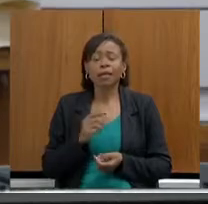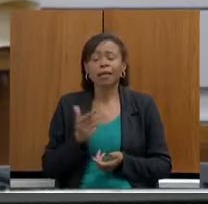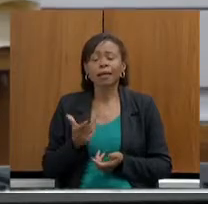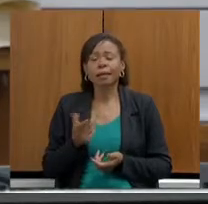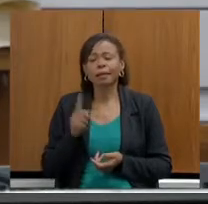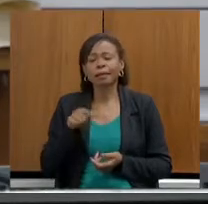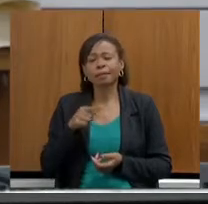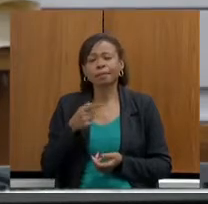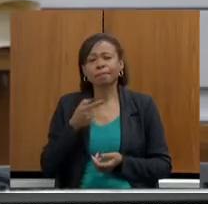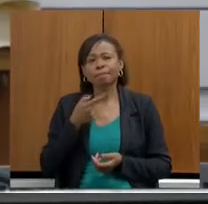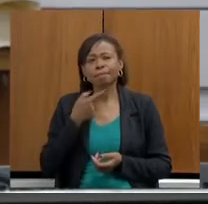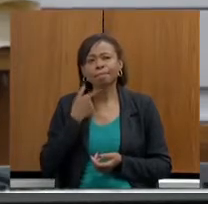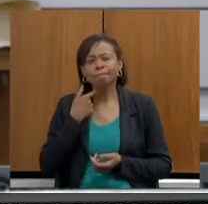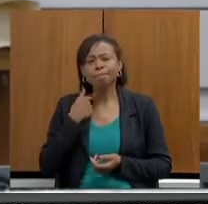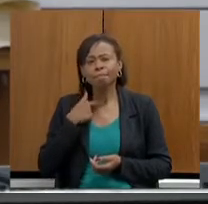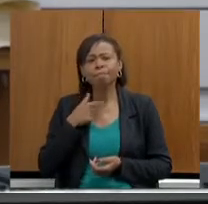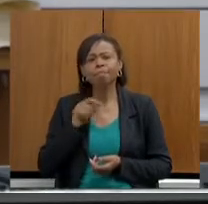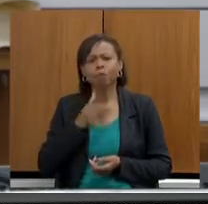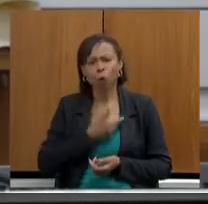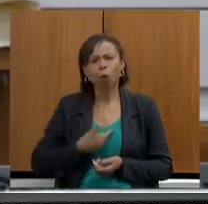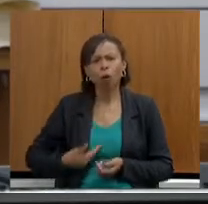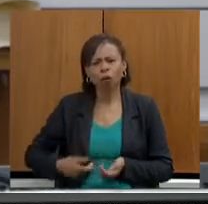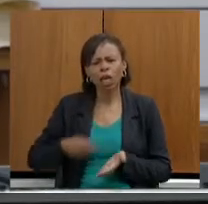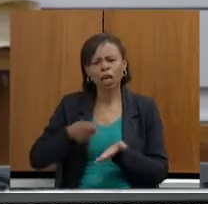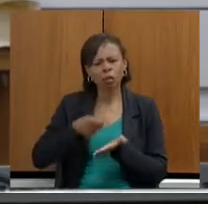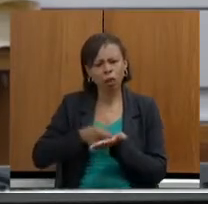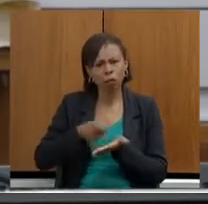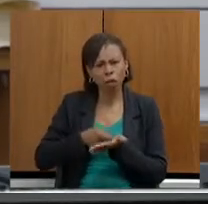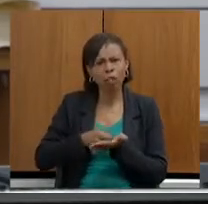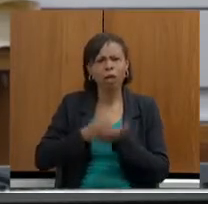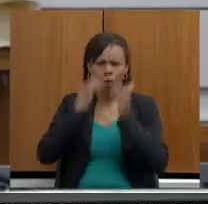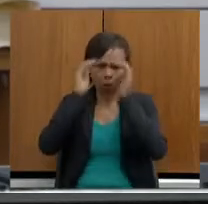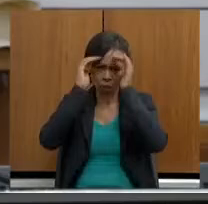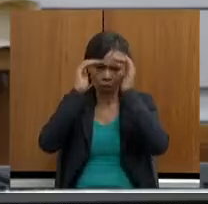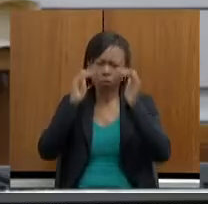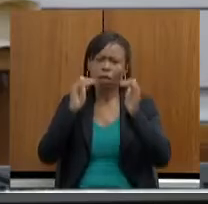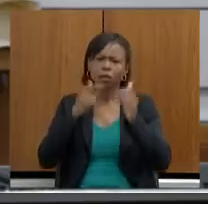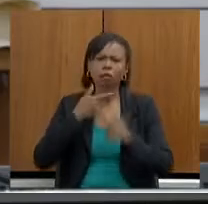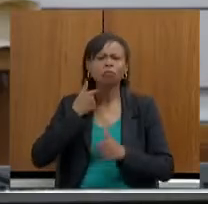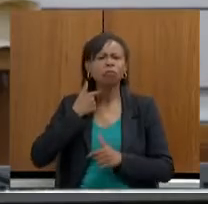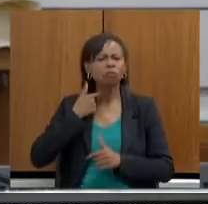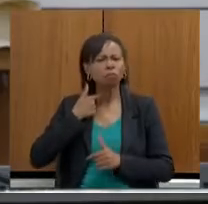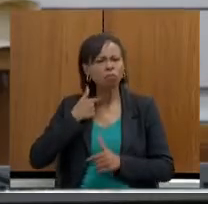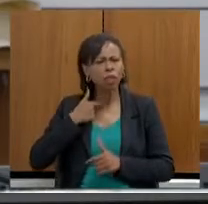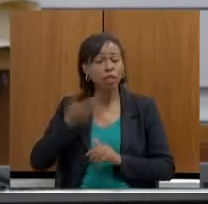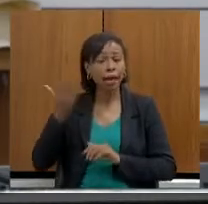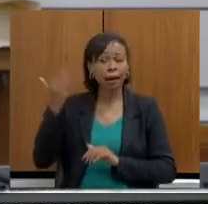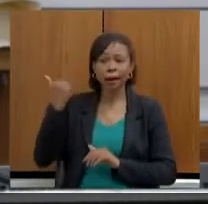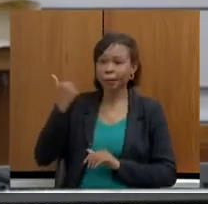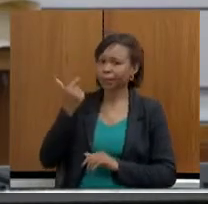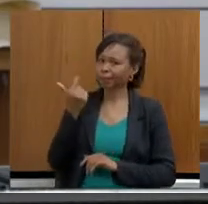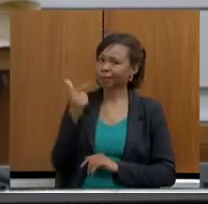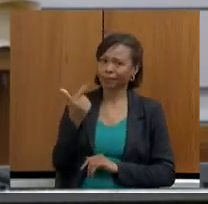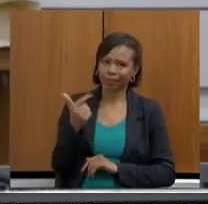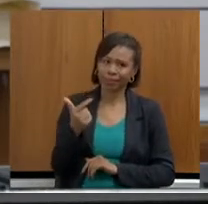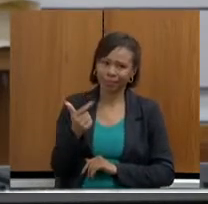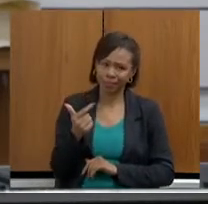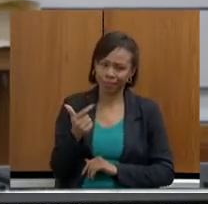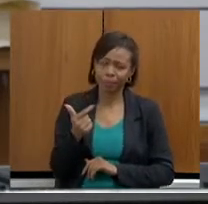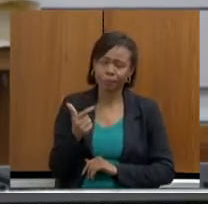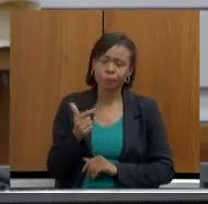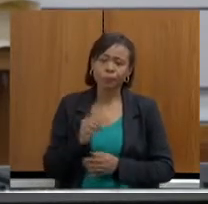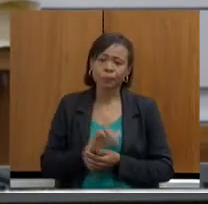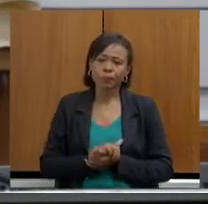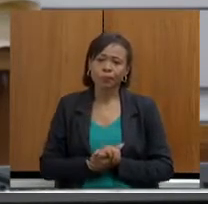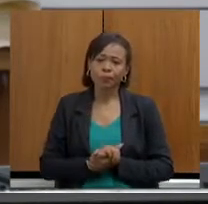vontade muito grande tem cumprido suas obrigações como a vontade muito grande que a gente às vezes não via acontecer então